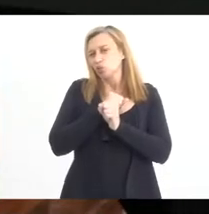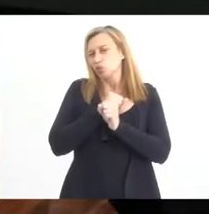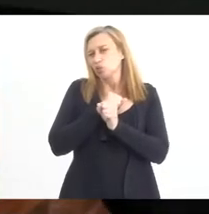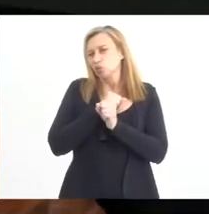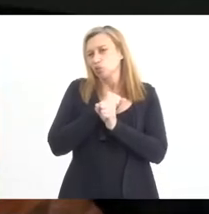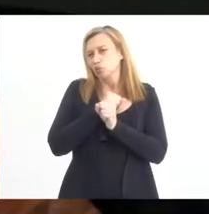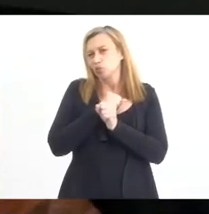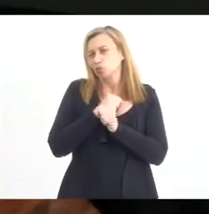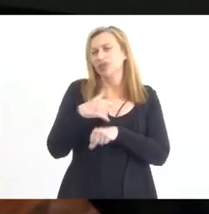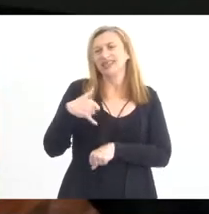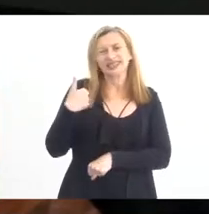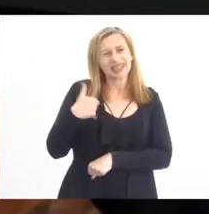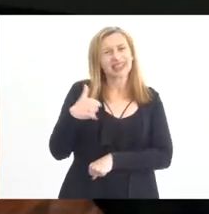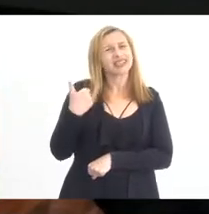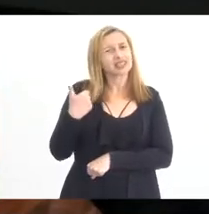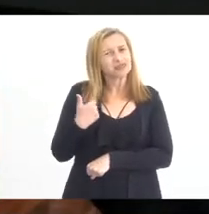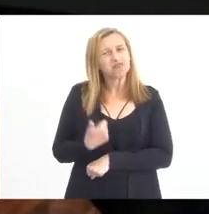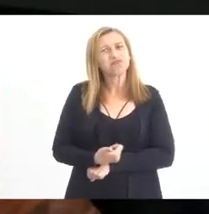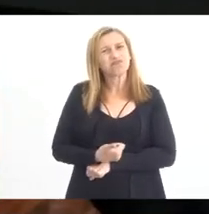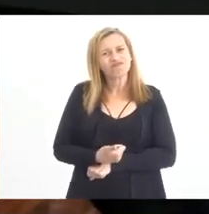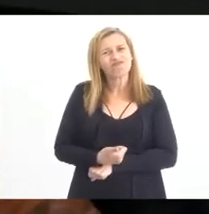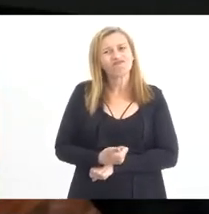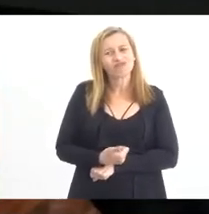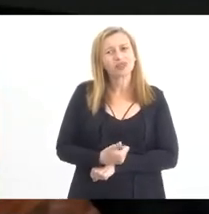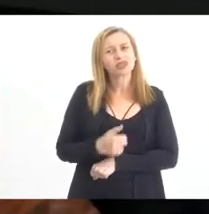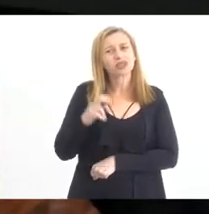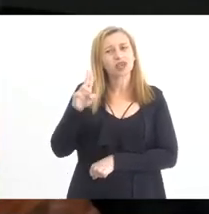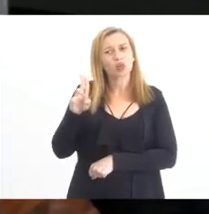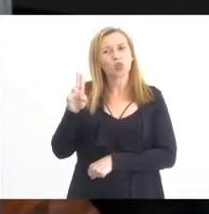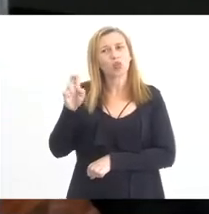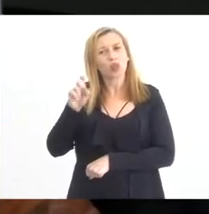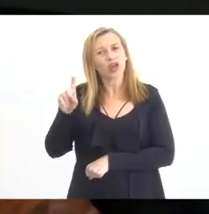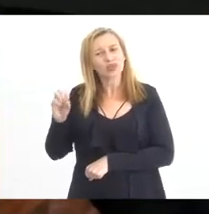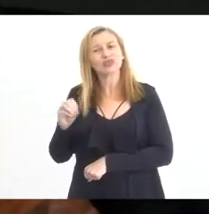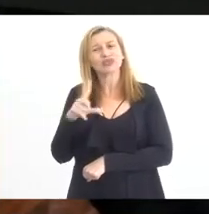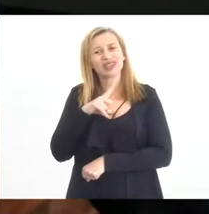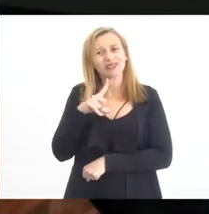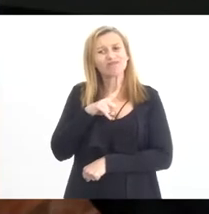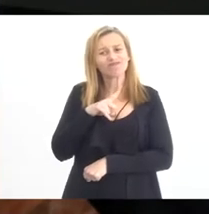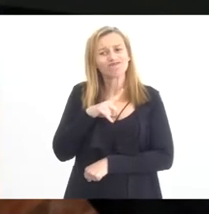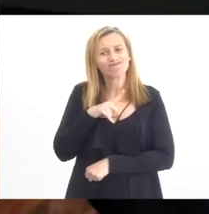16 anos é a idade que a UESO tem, né? Isso